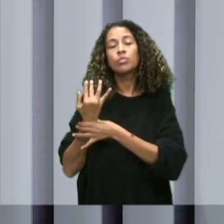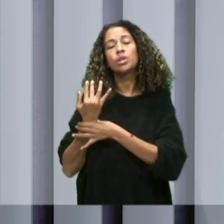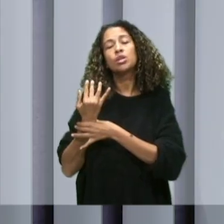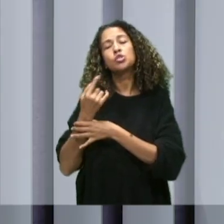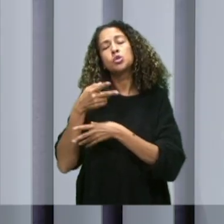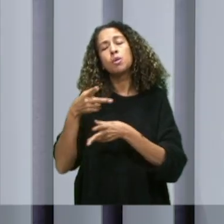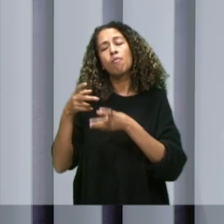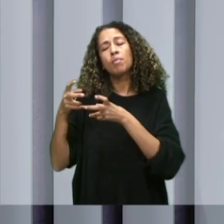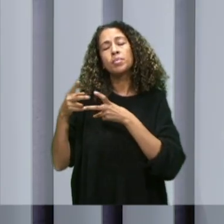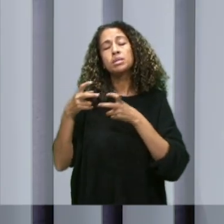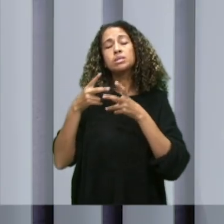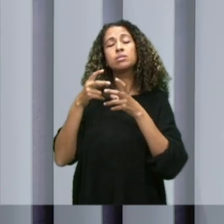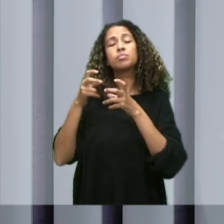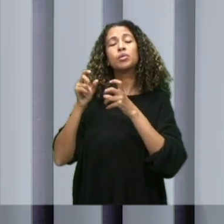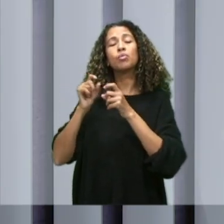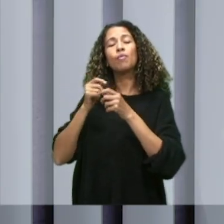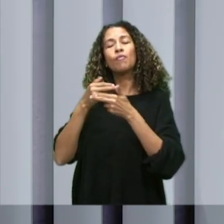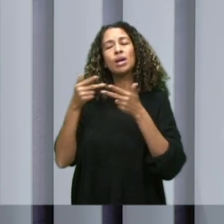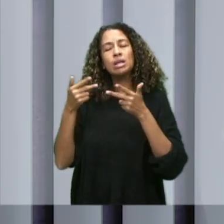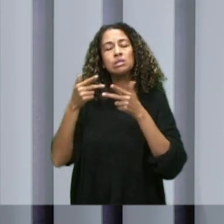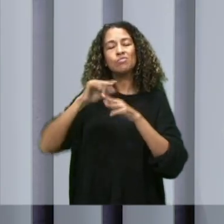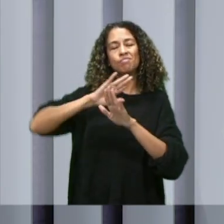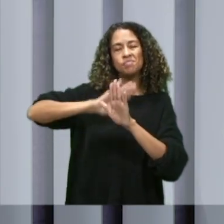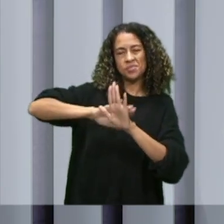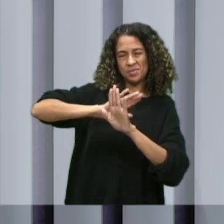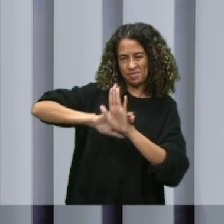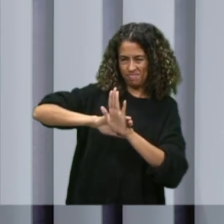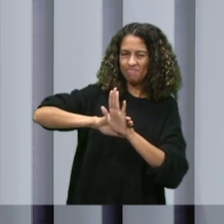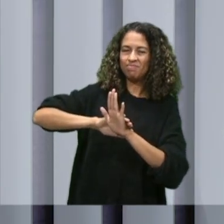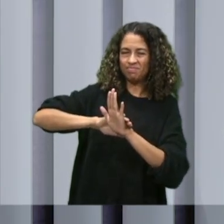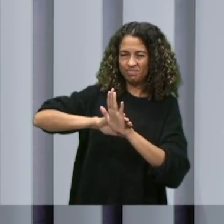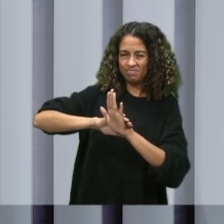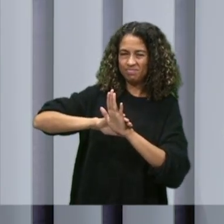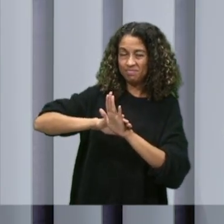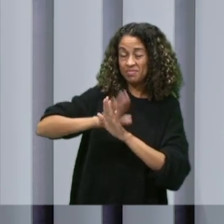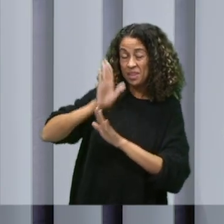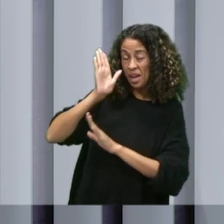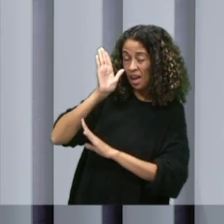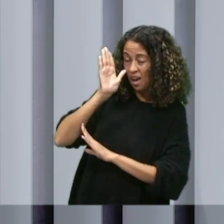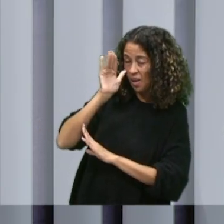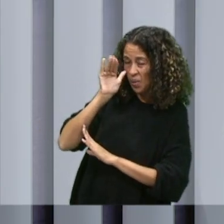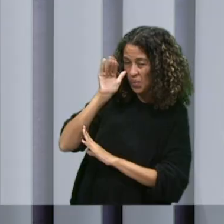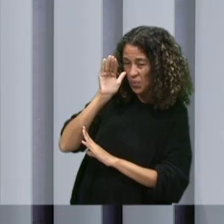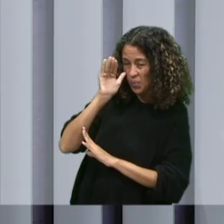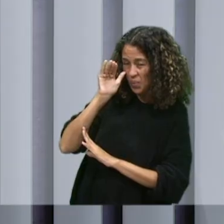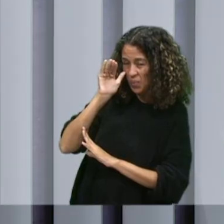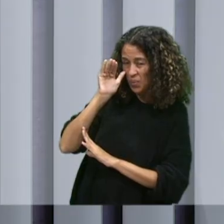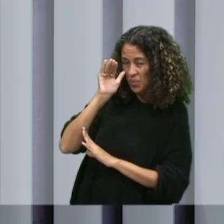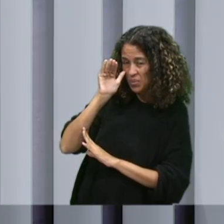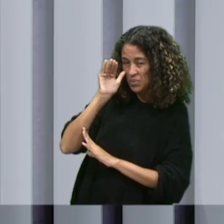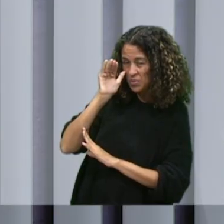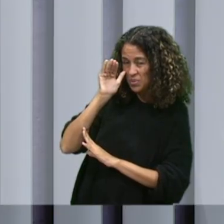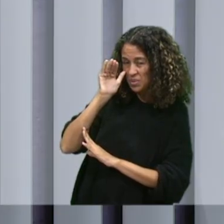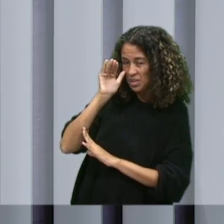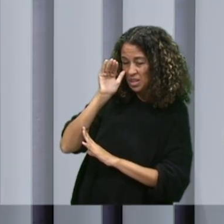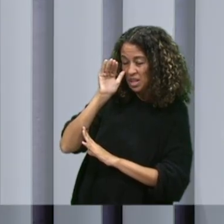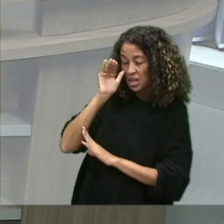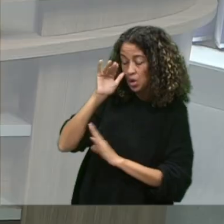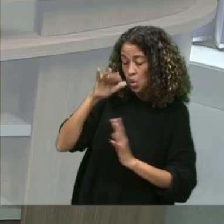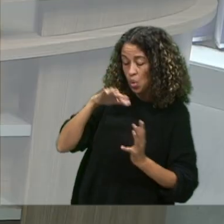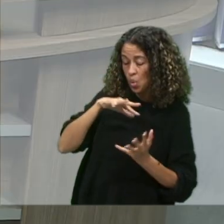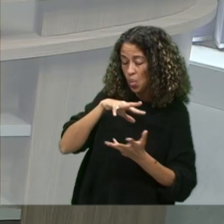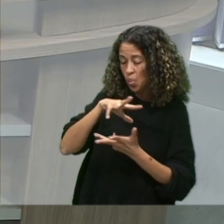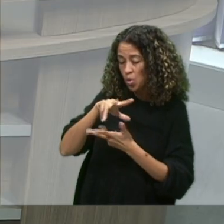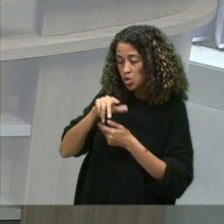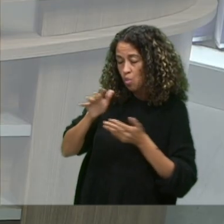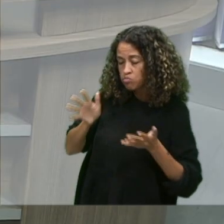vai percebendo algumas coisas, né? E a curiosidade que move o mundo e que a